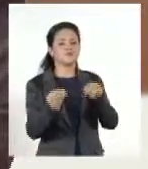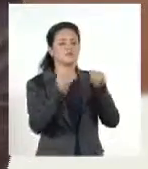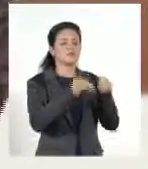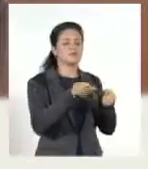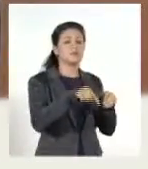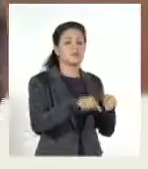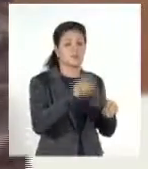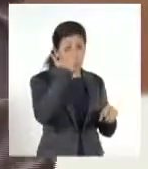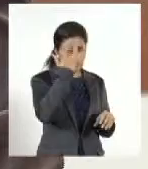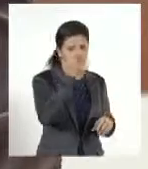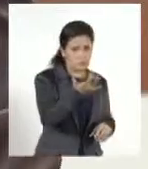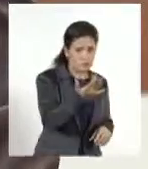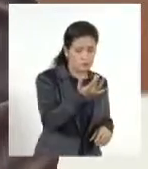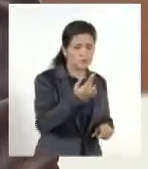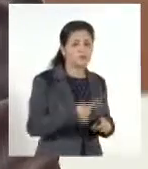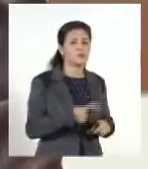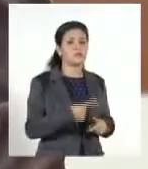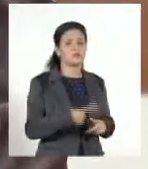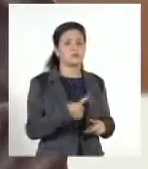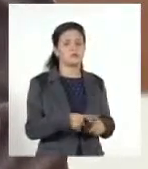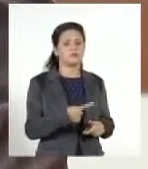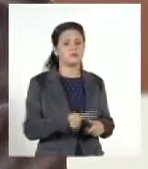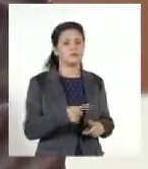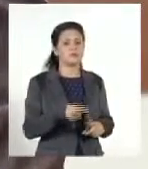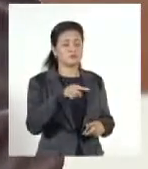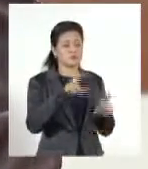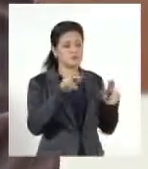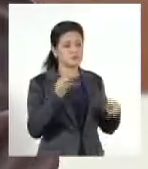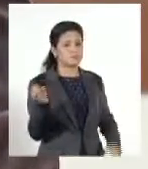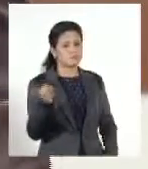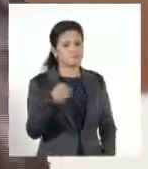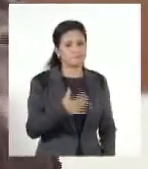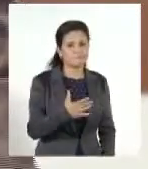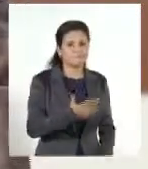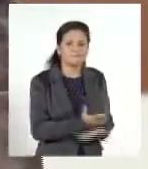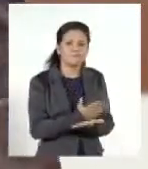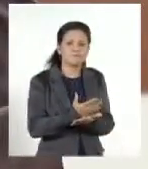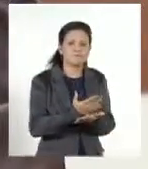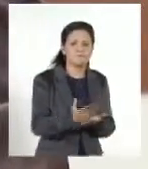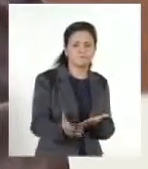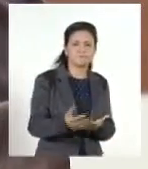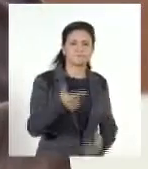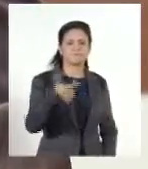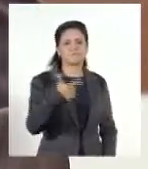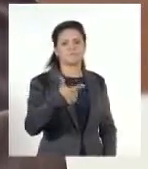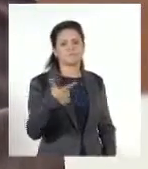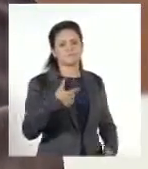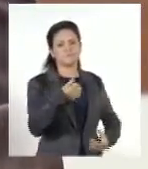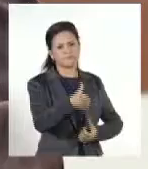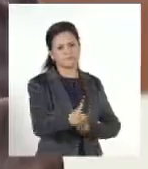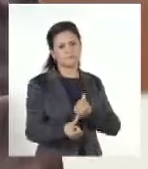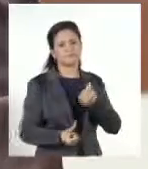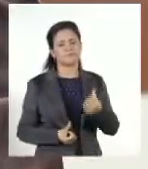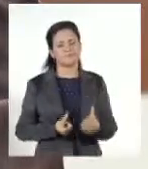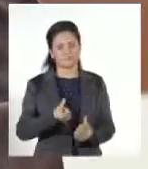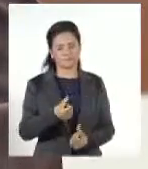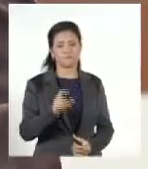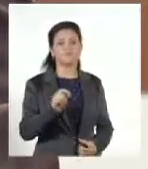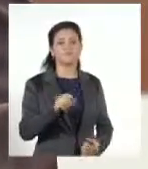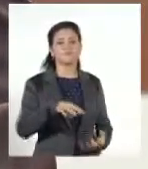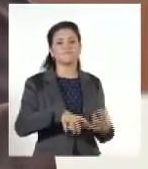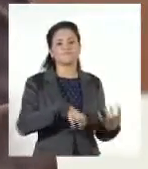fato novo, já no início da nossa, nosso segundo semestre, a greve deflagrada hoje